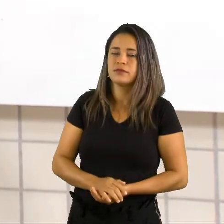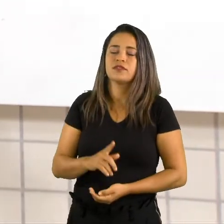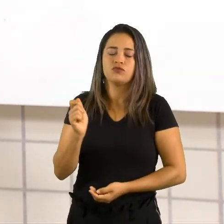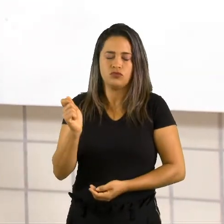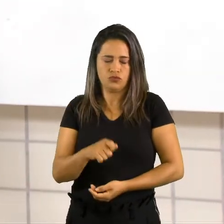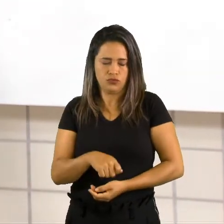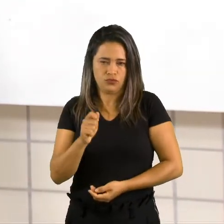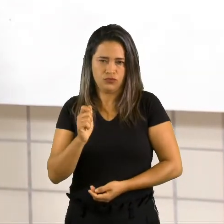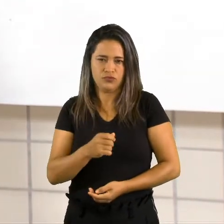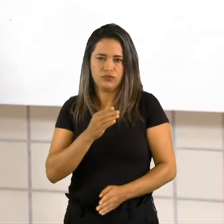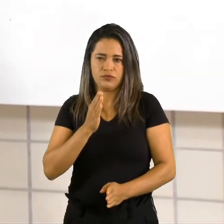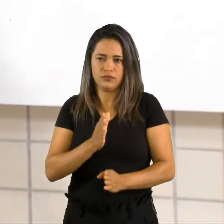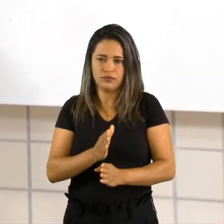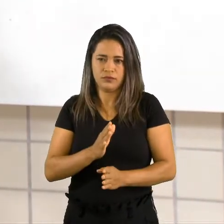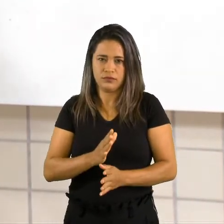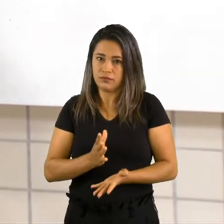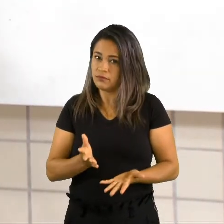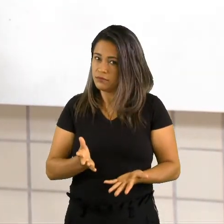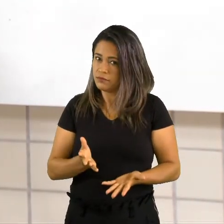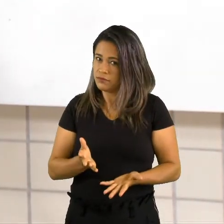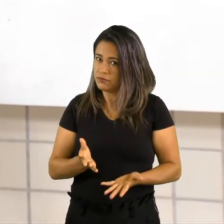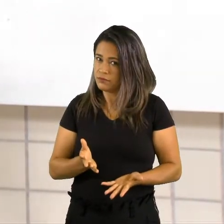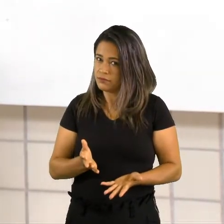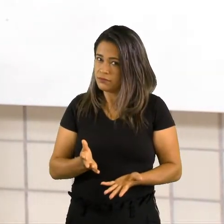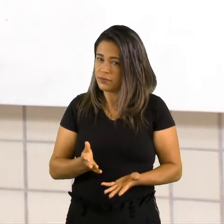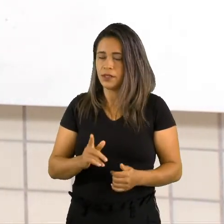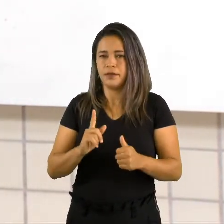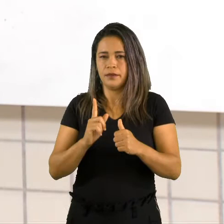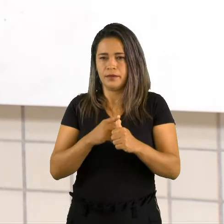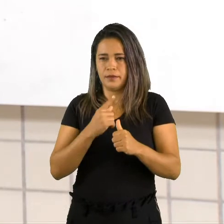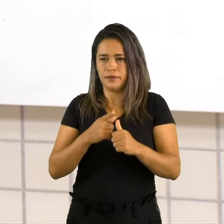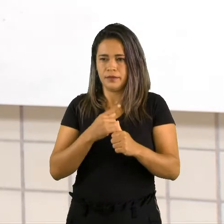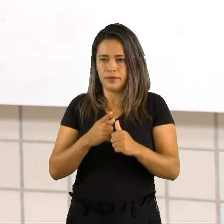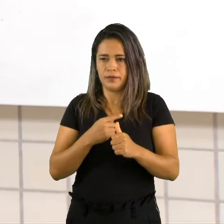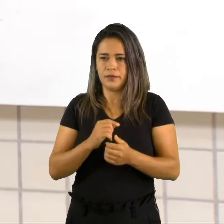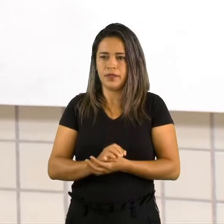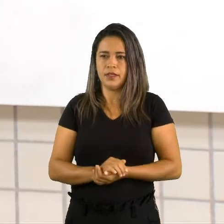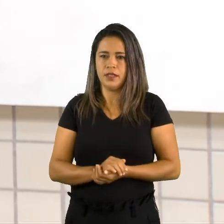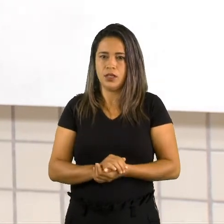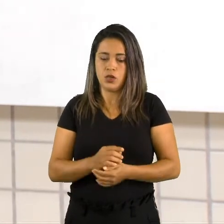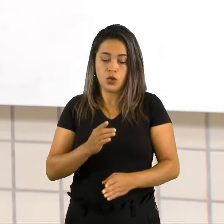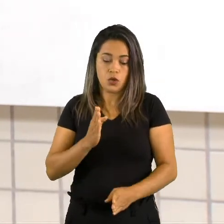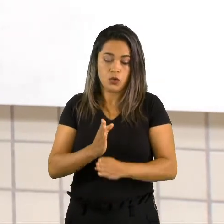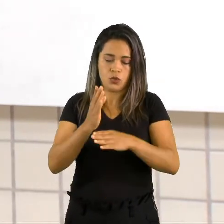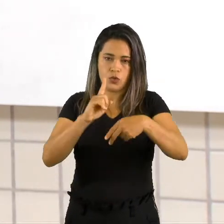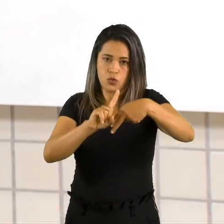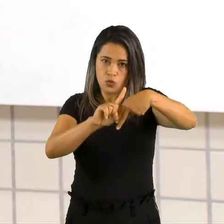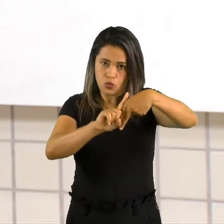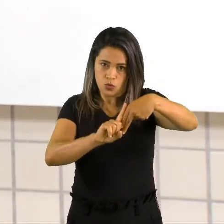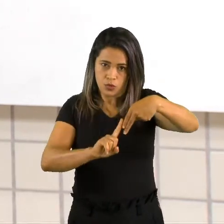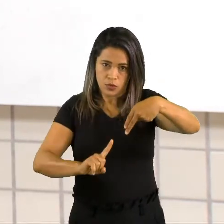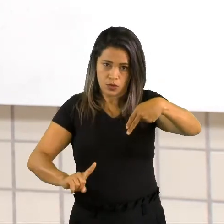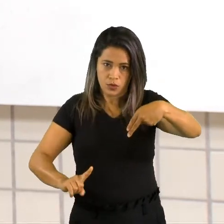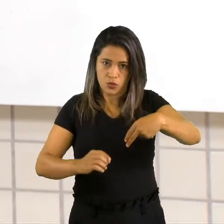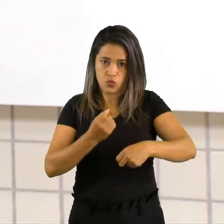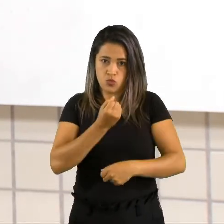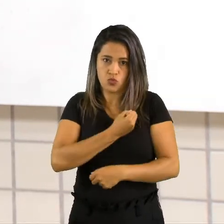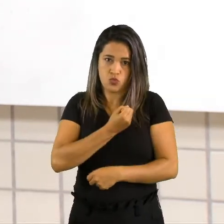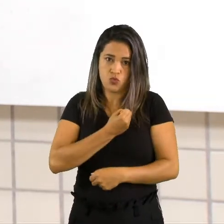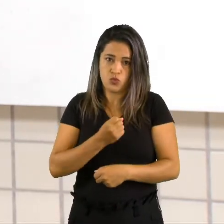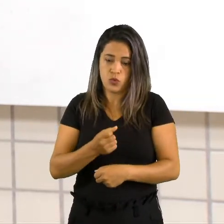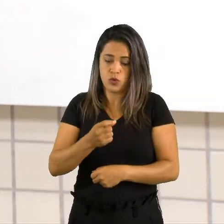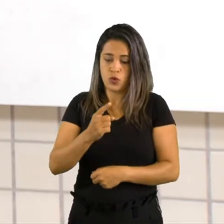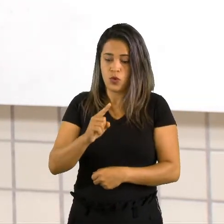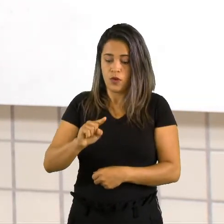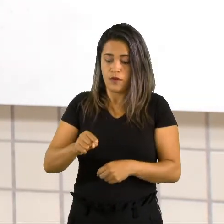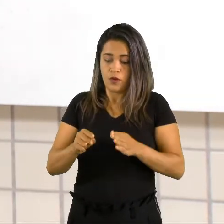conseguir localizar? Olha lá, primeiro eu localizo quem? O inteiro, aquele número que vem antes da